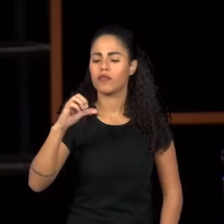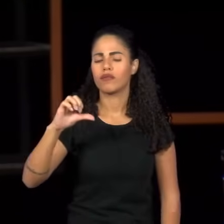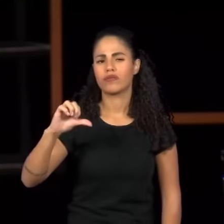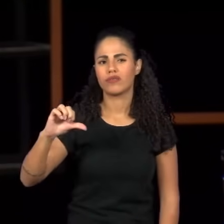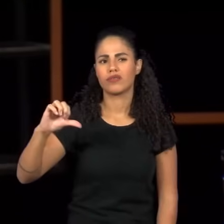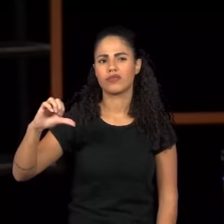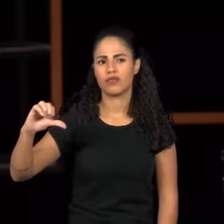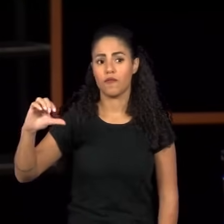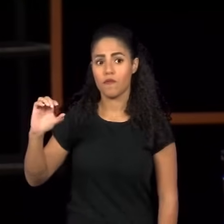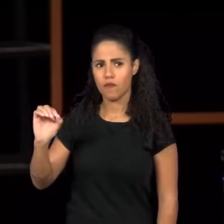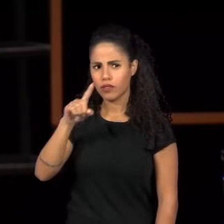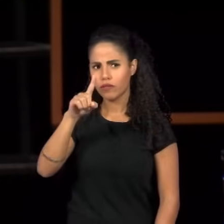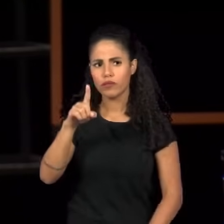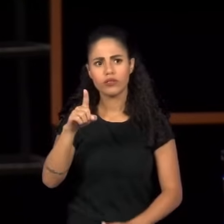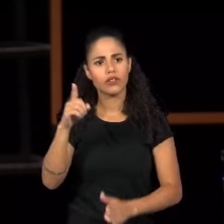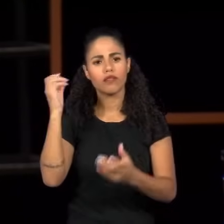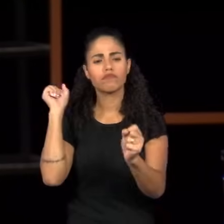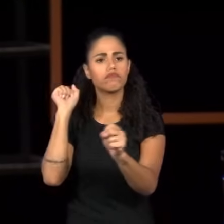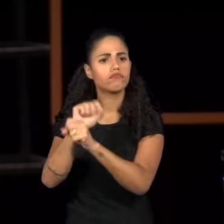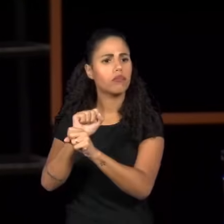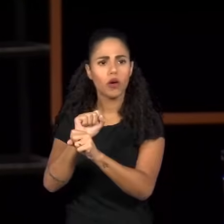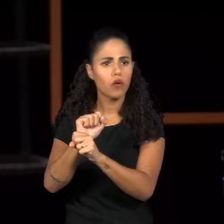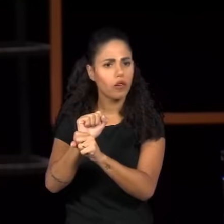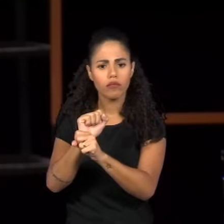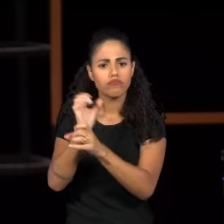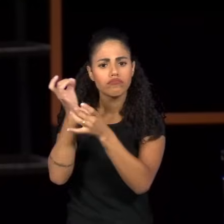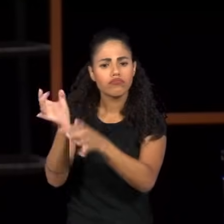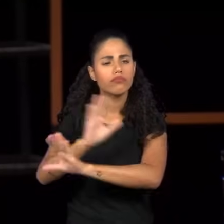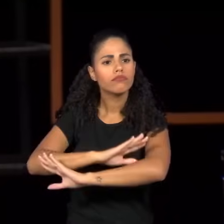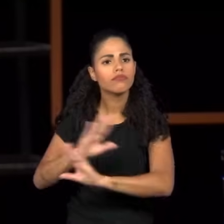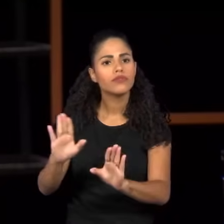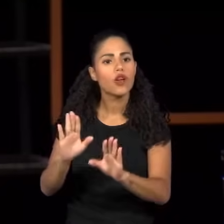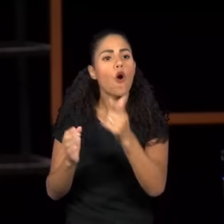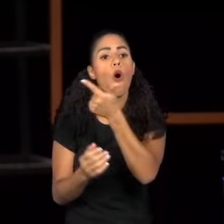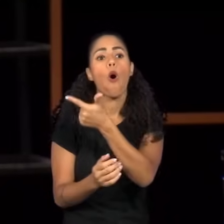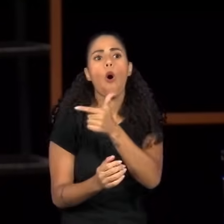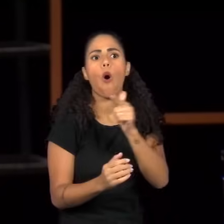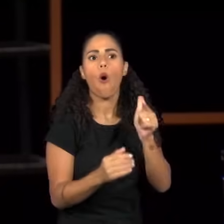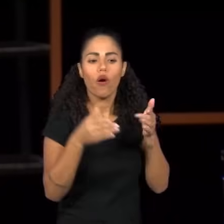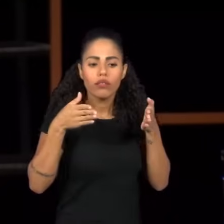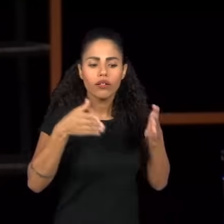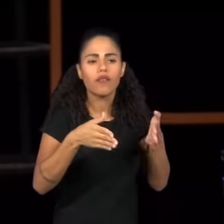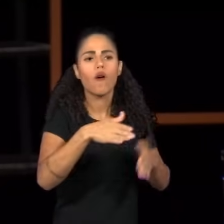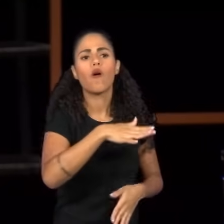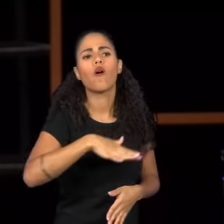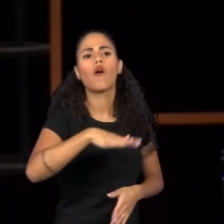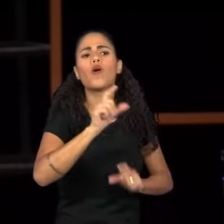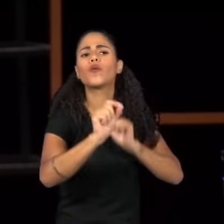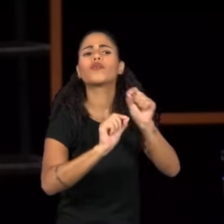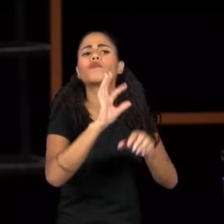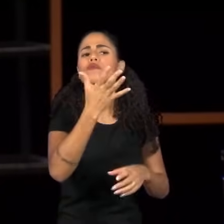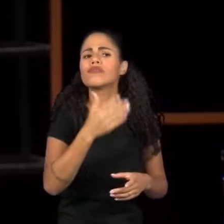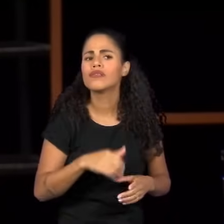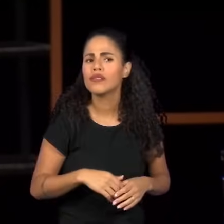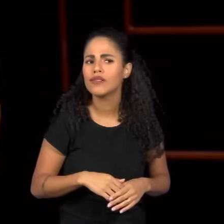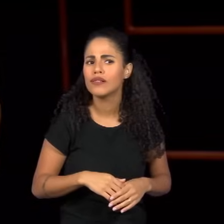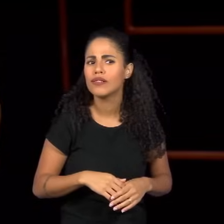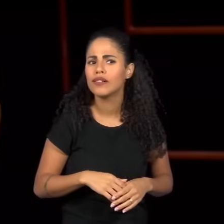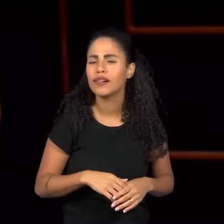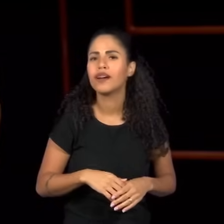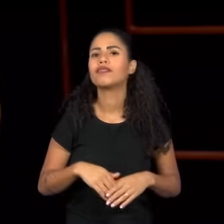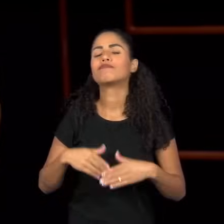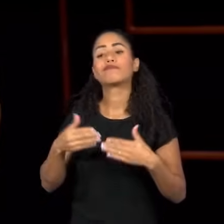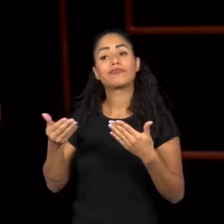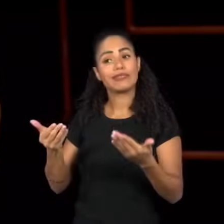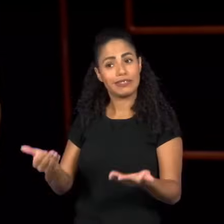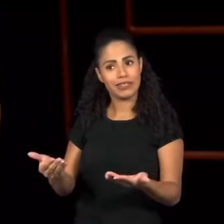você parou com tudo, você jogou tudo para o alto e foi se dedicar a uma outra atividade. O que foi que aconteceu, Selma? Pois